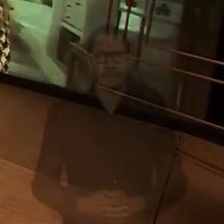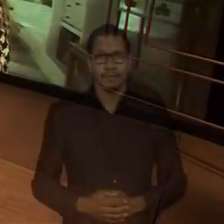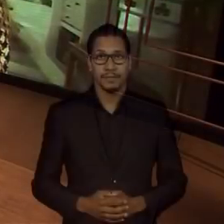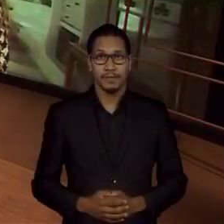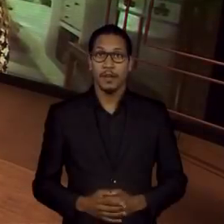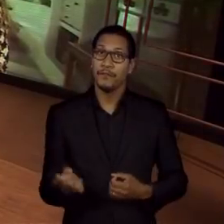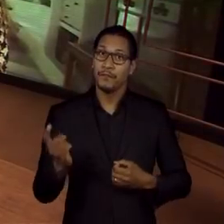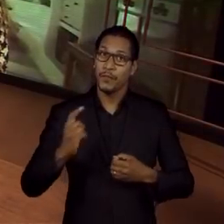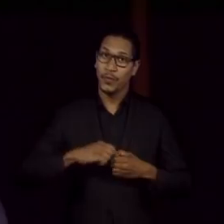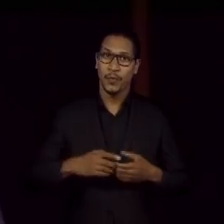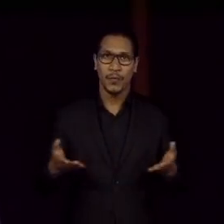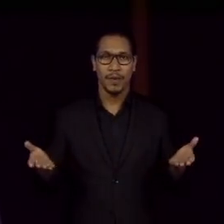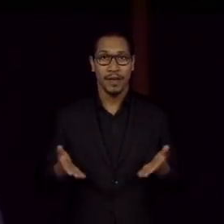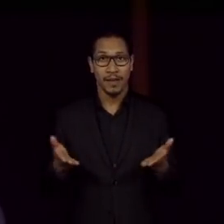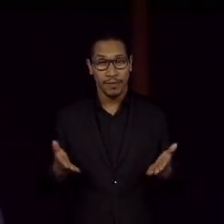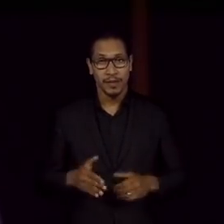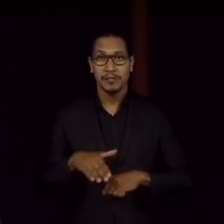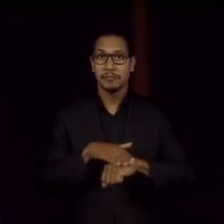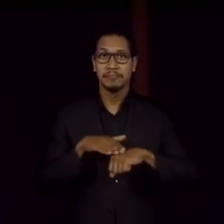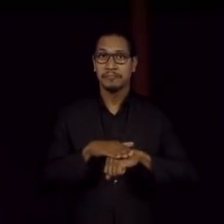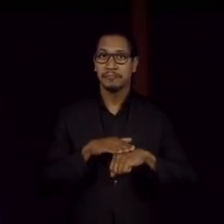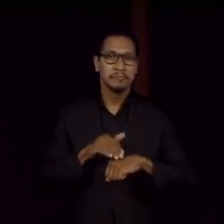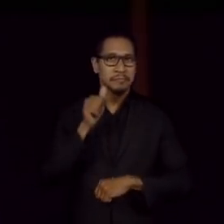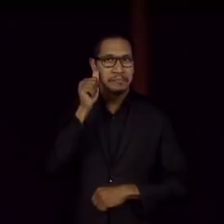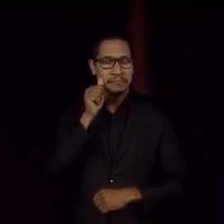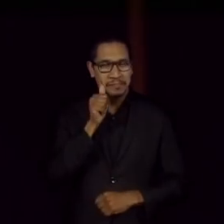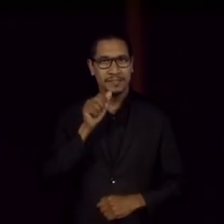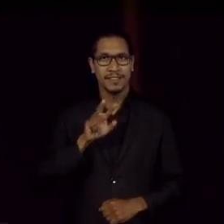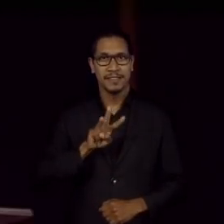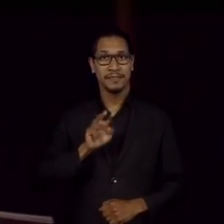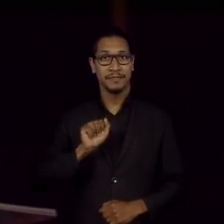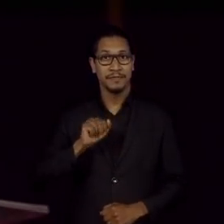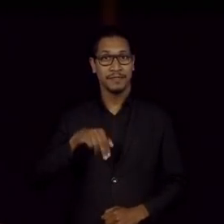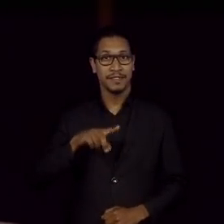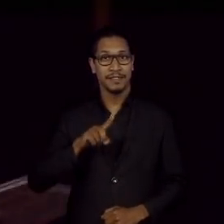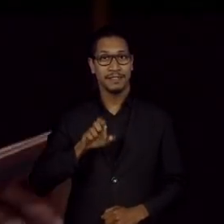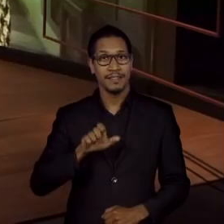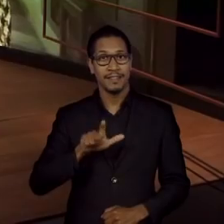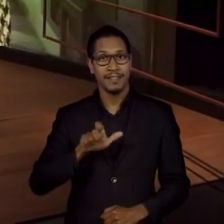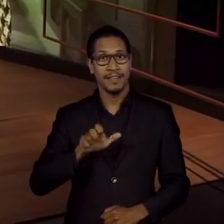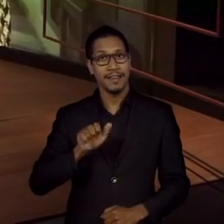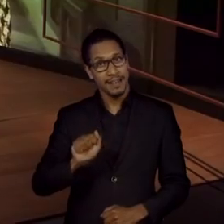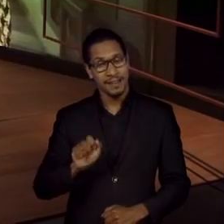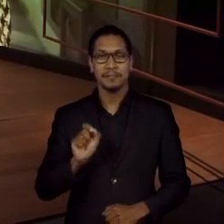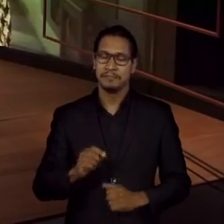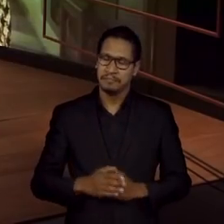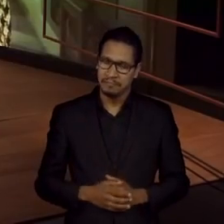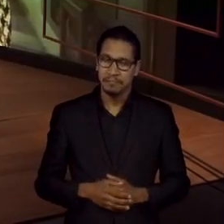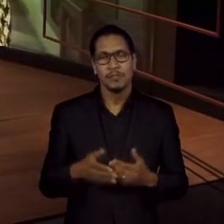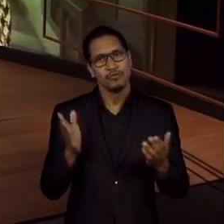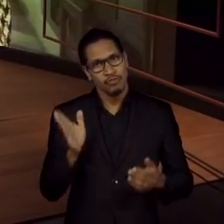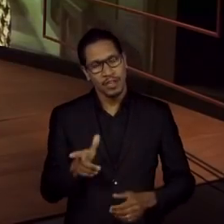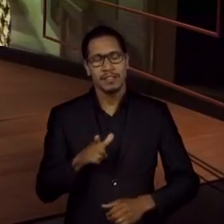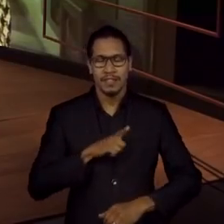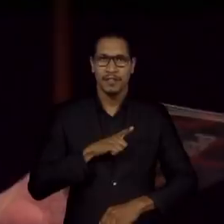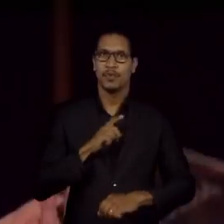Estamos de volta com Persona, hoje conversando com a Wanderleia. Wandeca, você já falou aí como é que foi o seu encontro com o Roberto. Agora, e com o